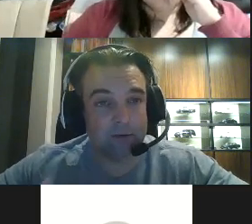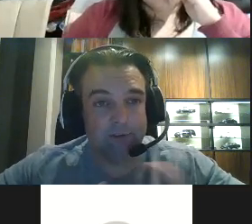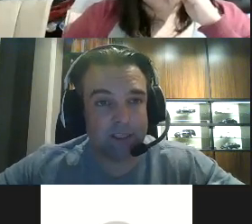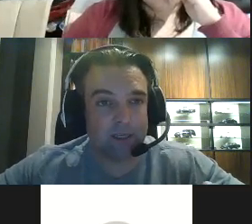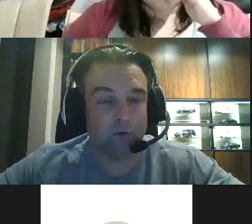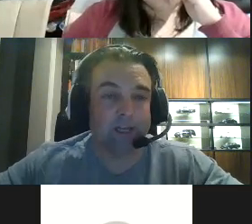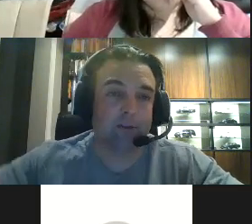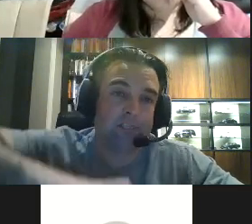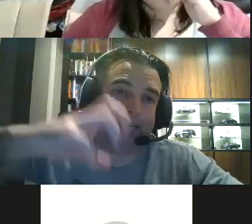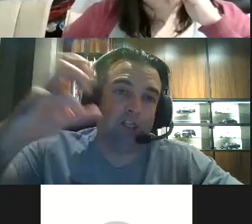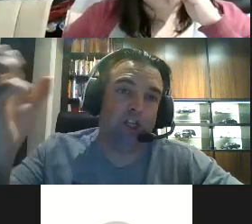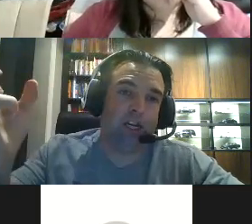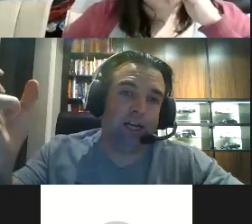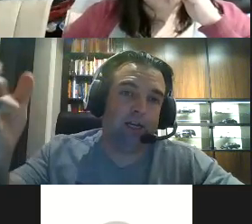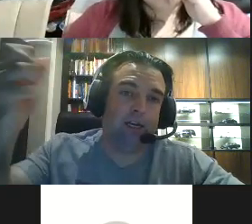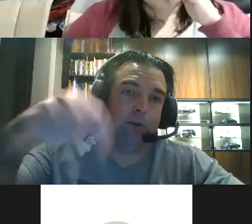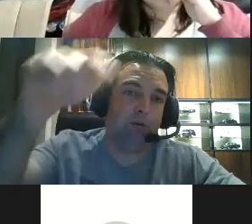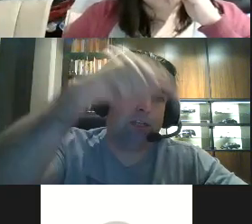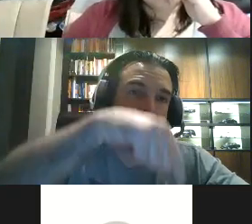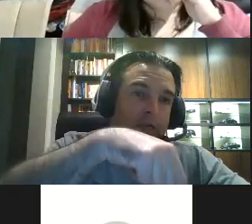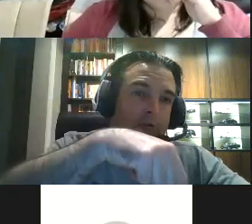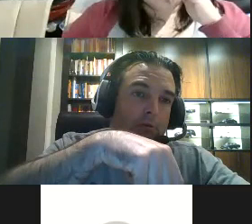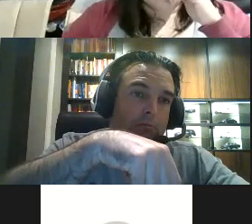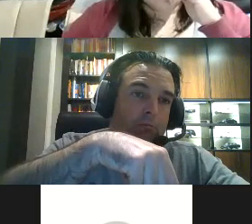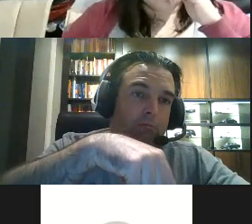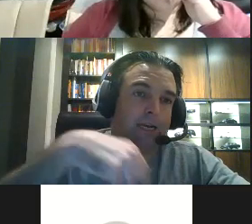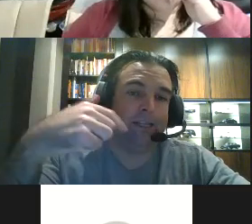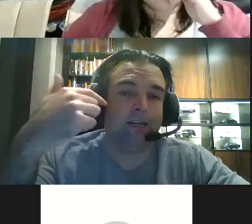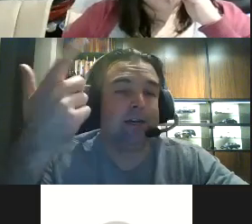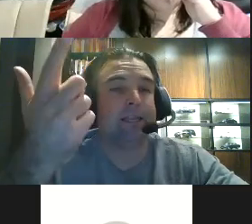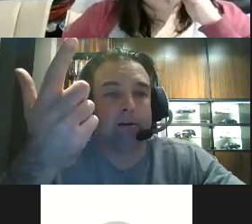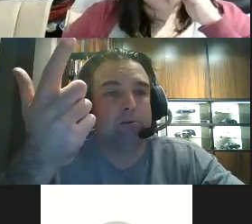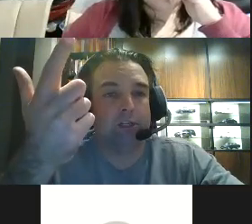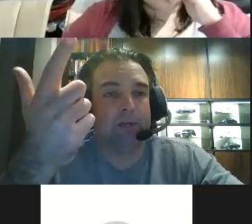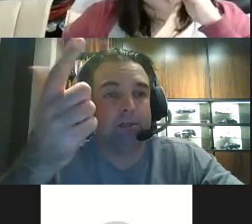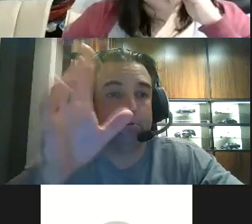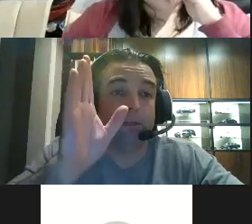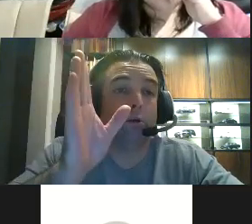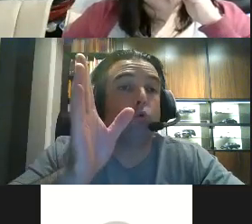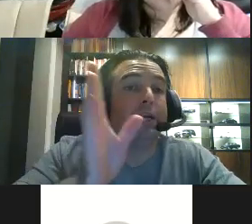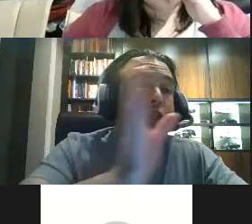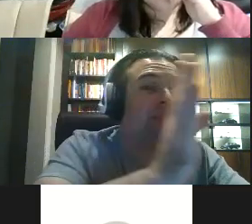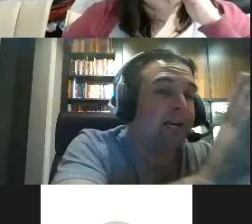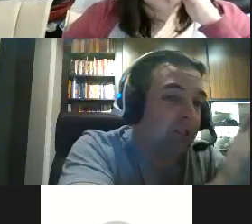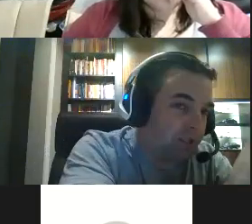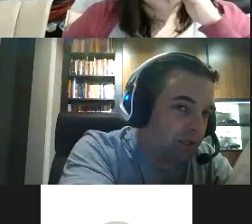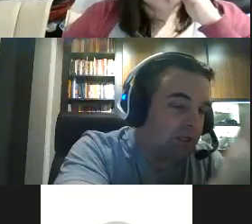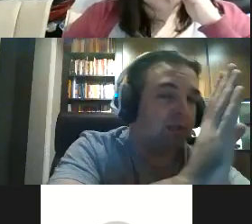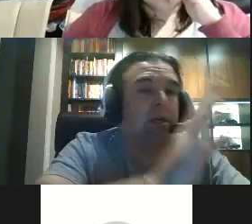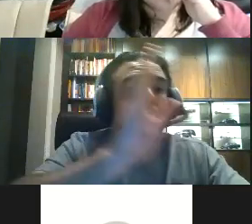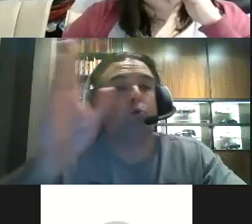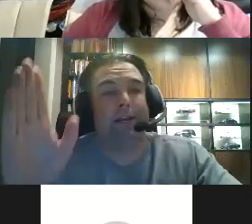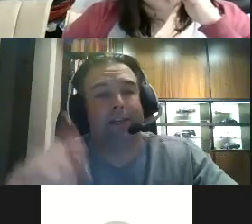que eles não vencem. O que eles conseguem tirar não é o que está chegando. Ainda não há tecnologia para isso. Quantidade,